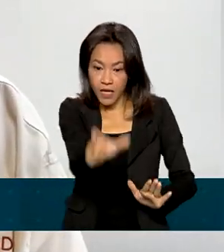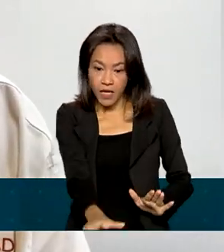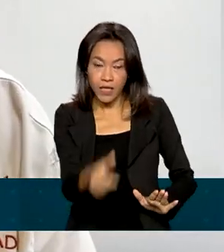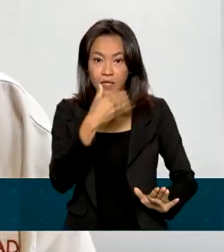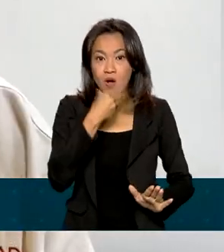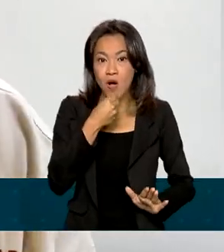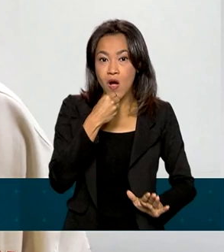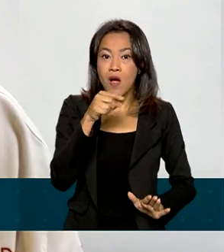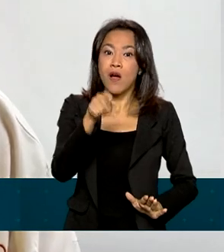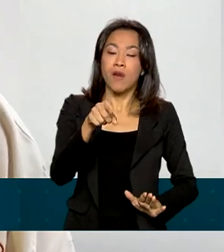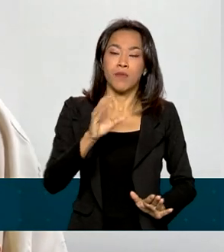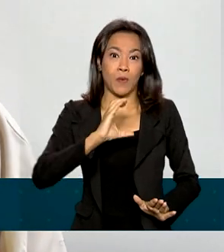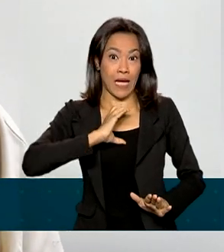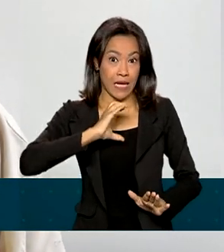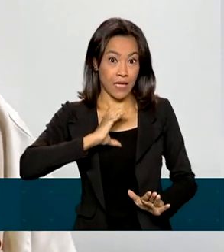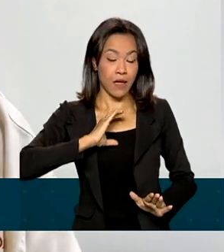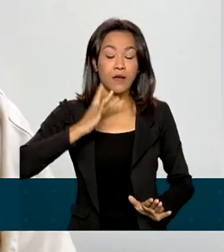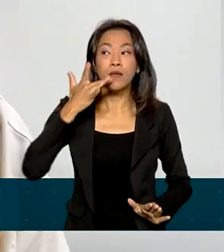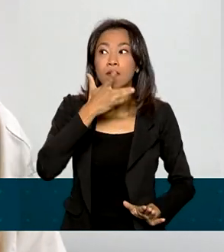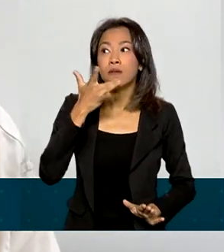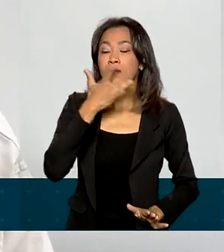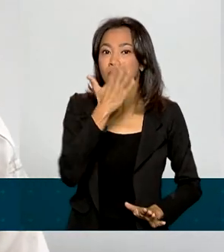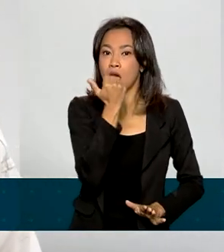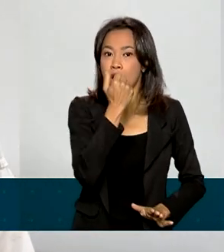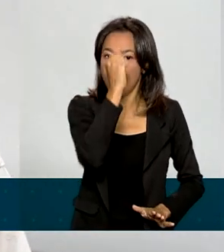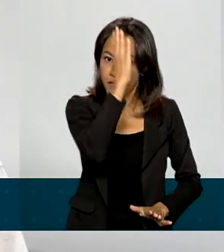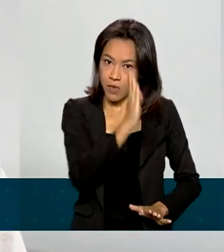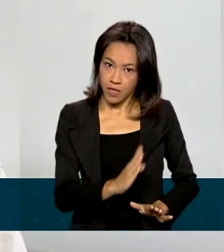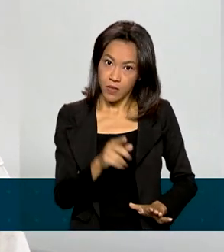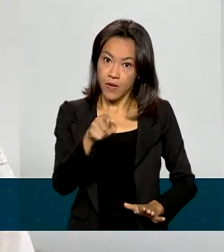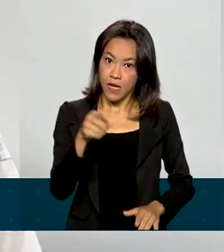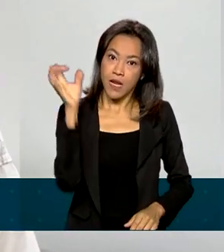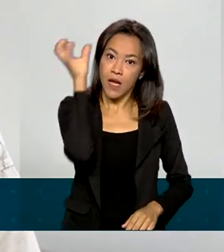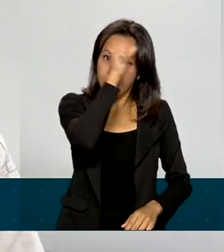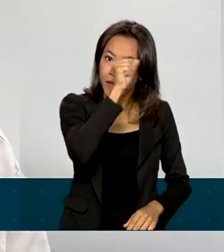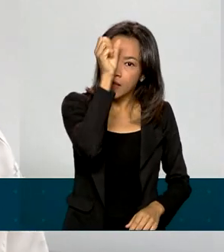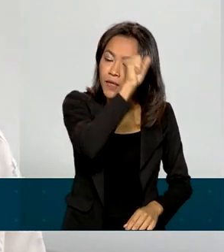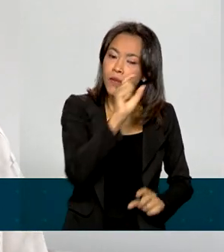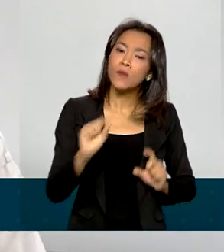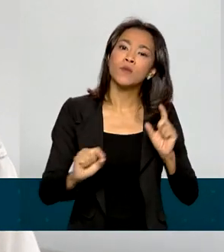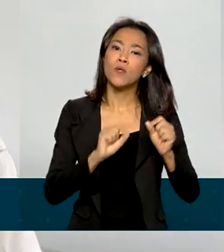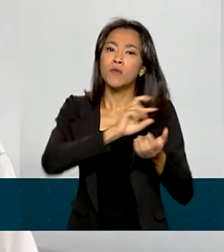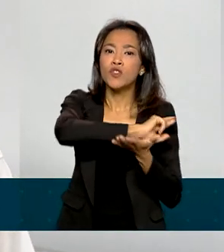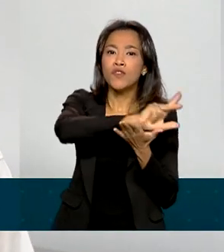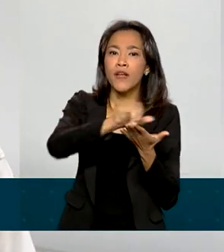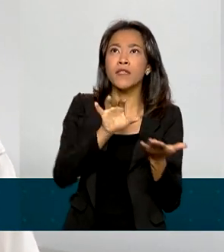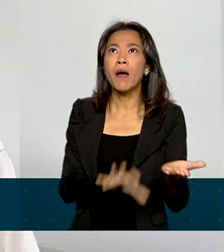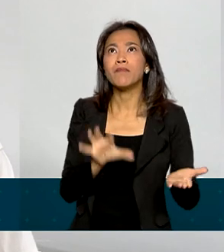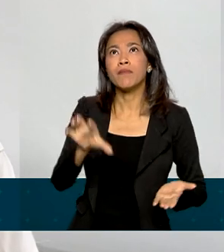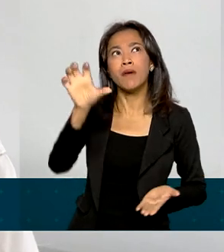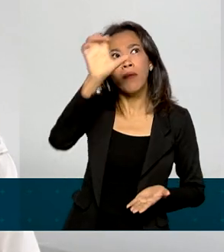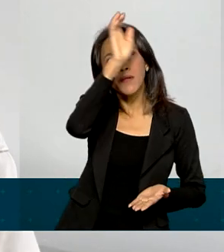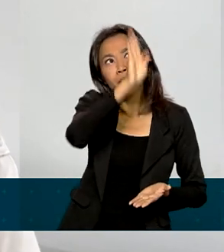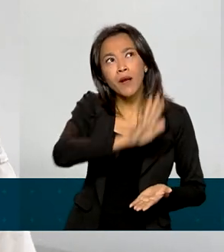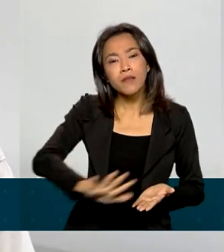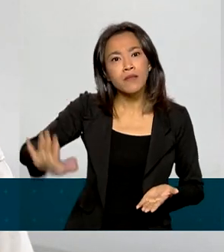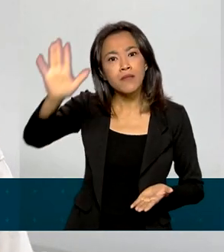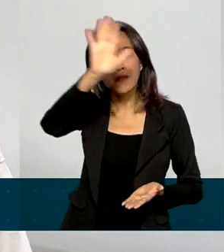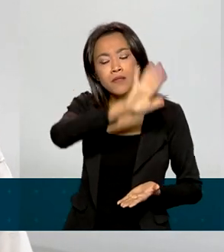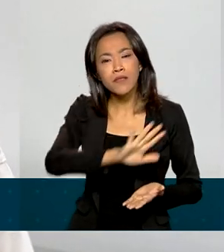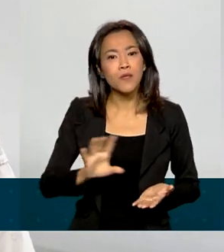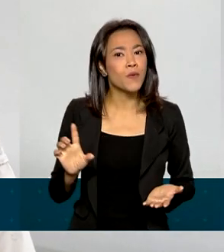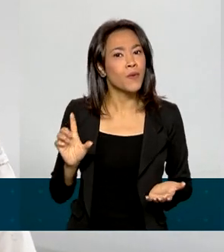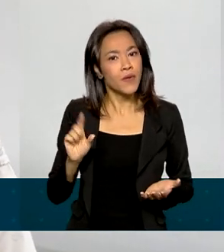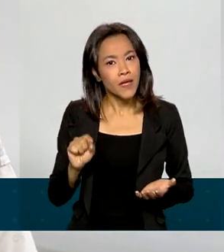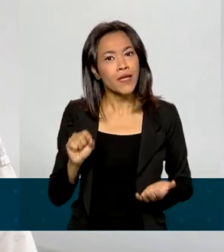cozinha canadense adorou a comida brasileira. Ele também aprendeu sobre as diferentes regiões e o que há para oferecer no Brasil